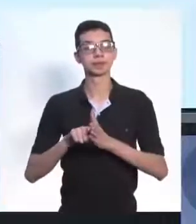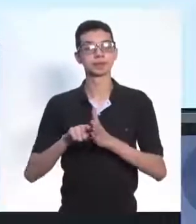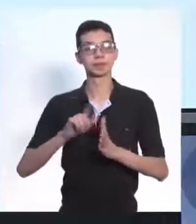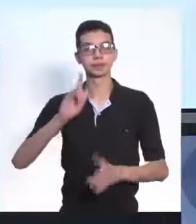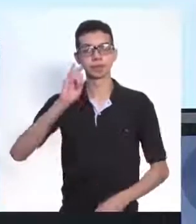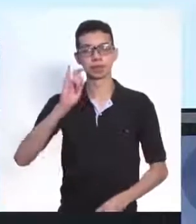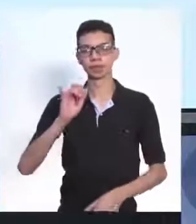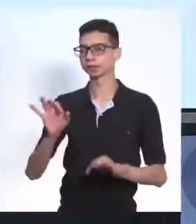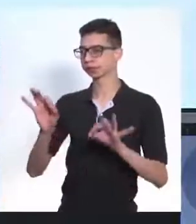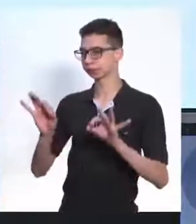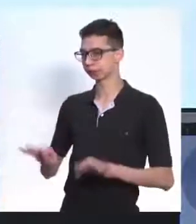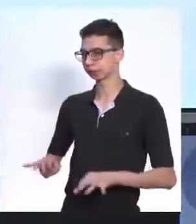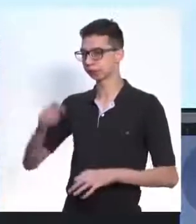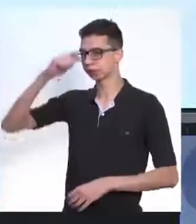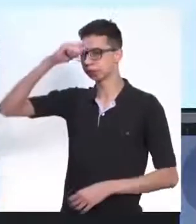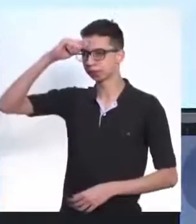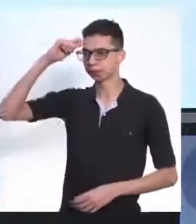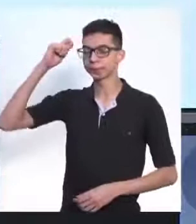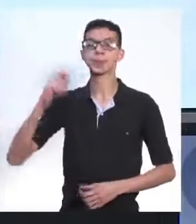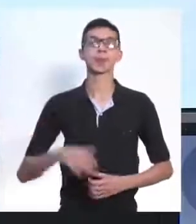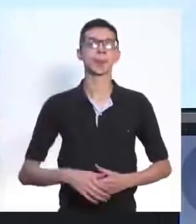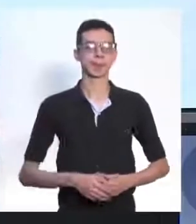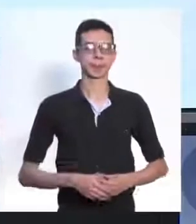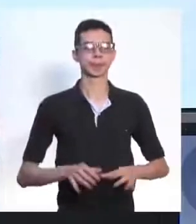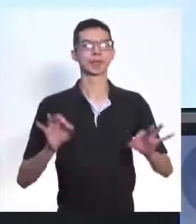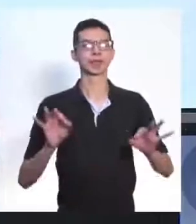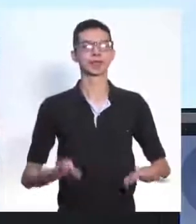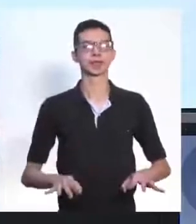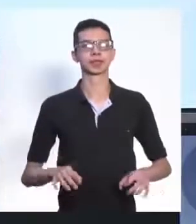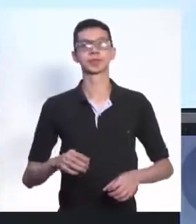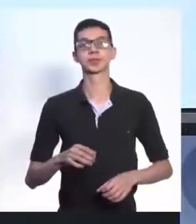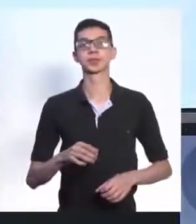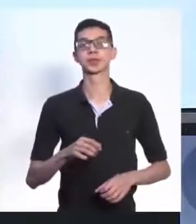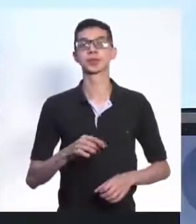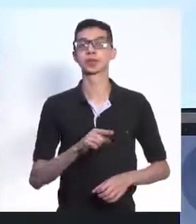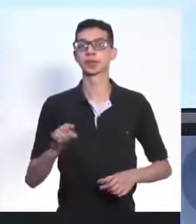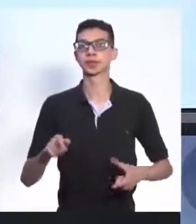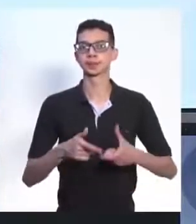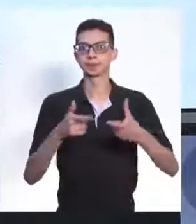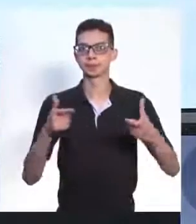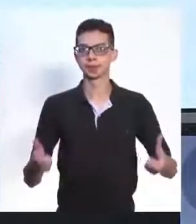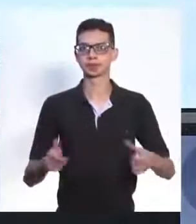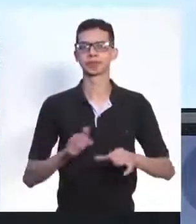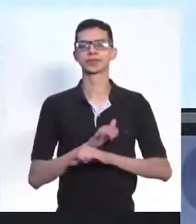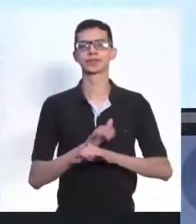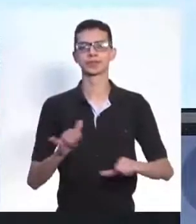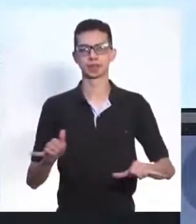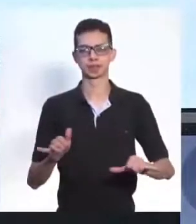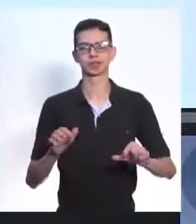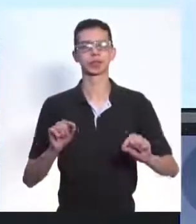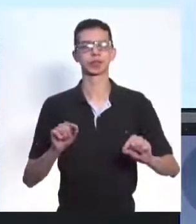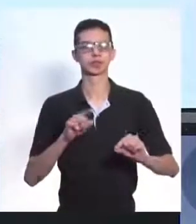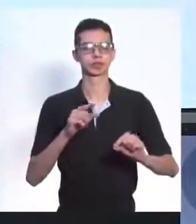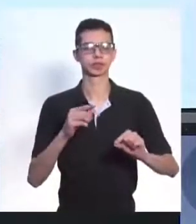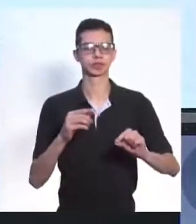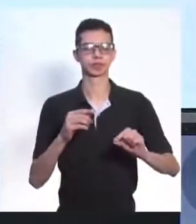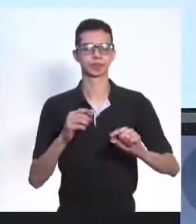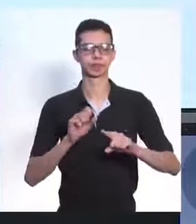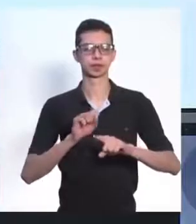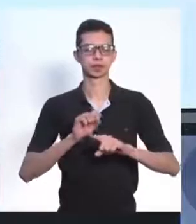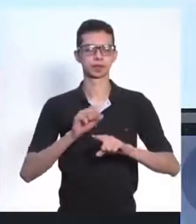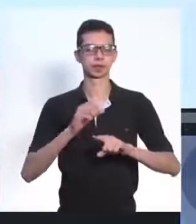isso aí, galera. Foi bom você ter falado. Ó, a galerinha, né, que está postando as atividades, as